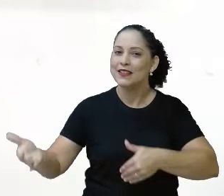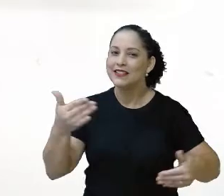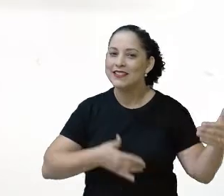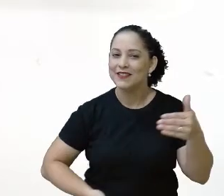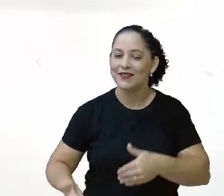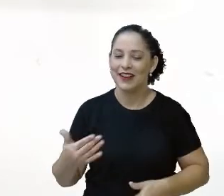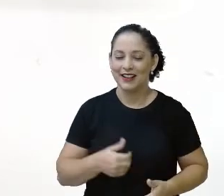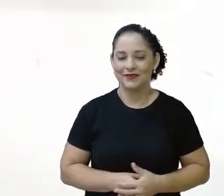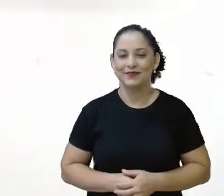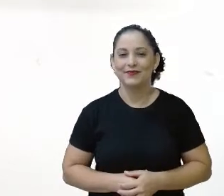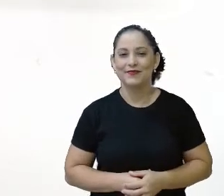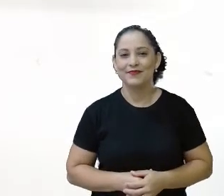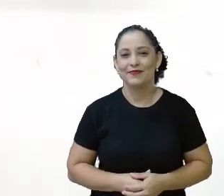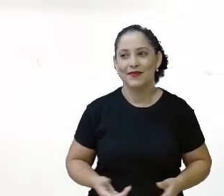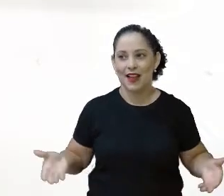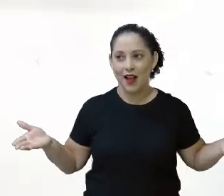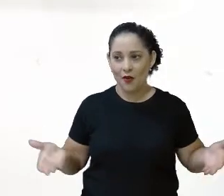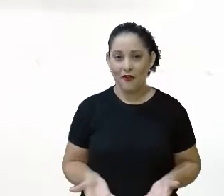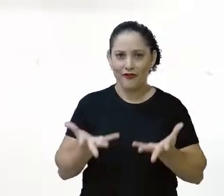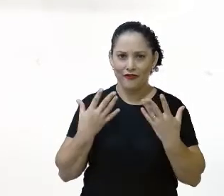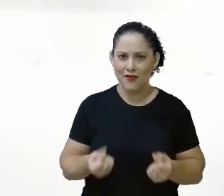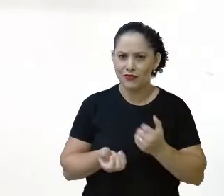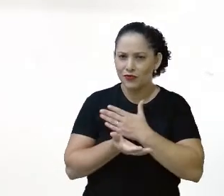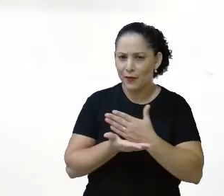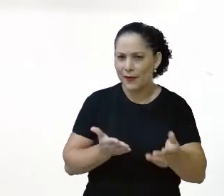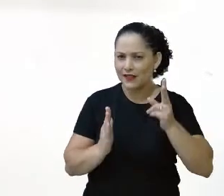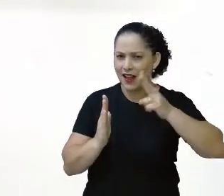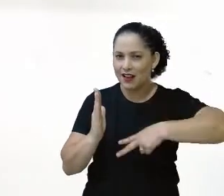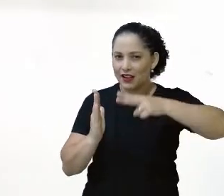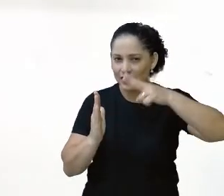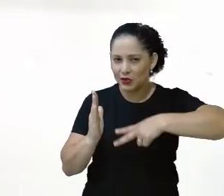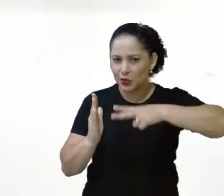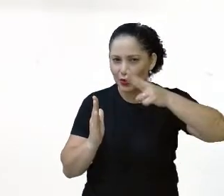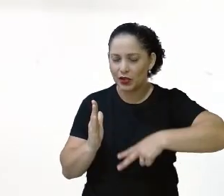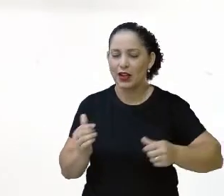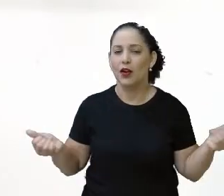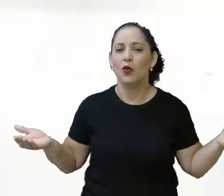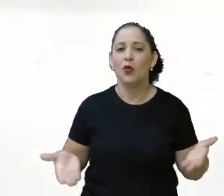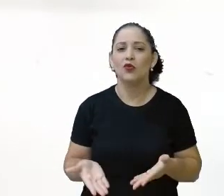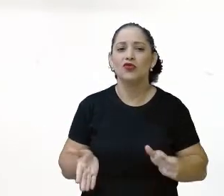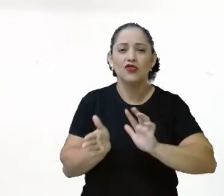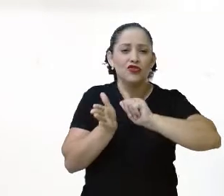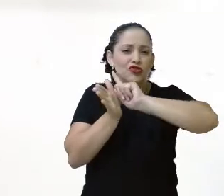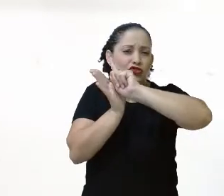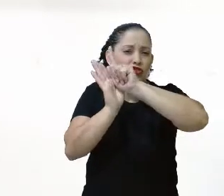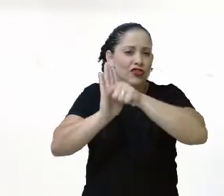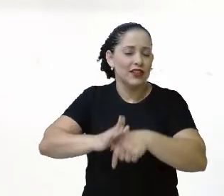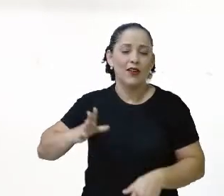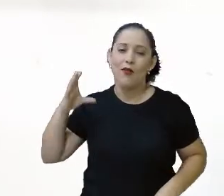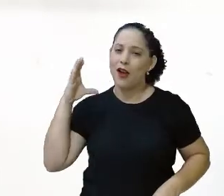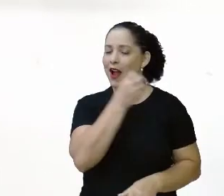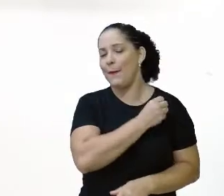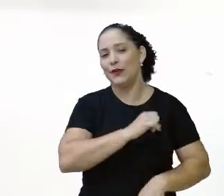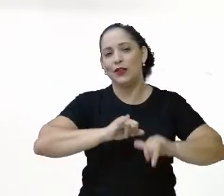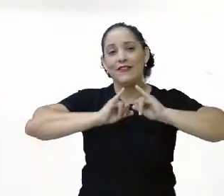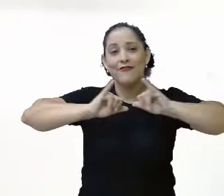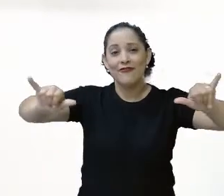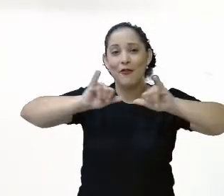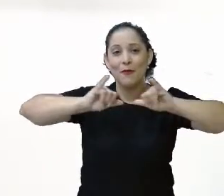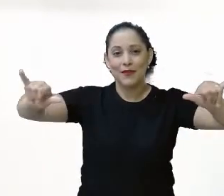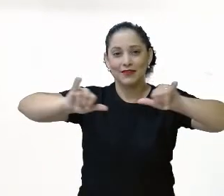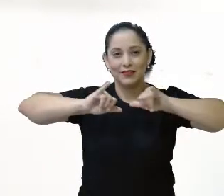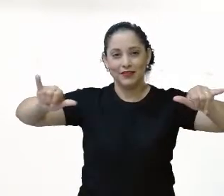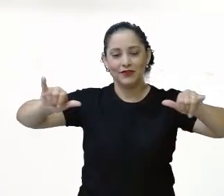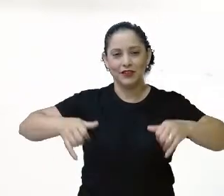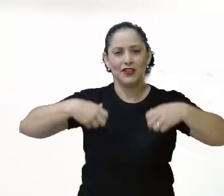Olha só. Vamos começar a nossa leitura. Hoje eu trouxe um gênero bem rapidinho, é um gênero informativo. A gente vai falar um